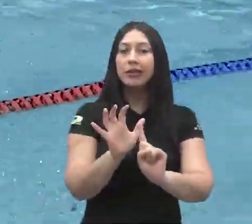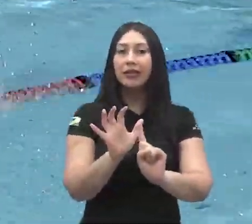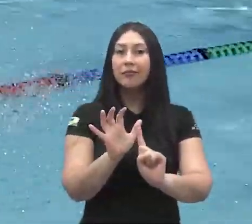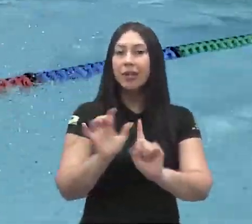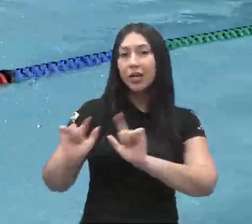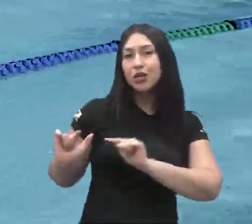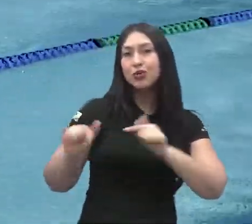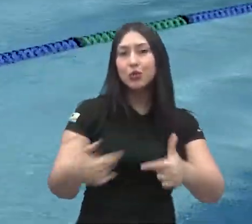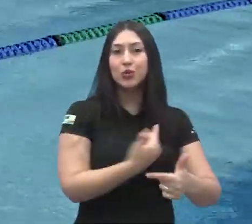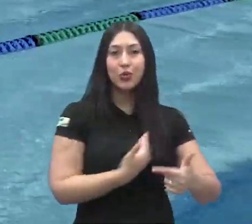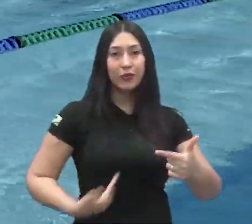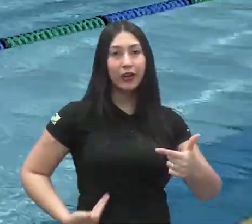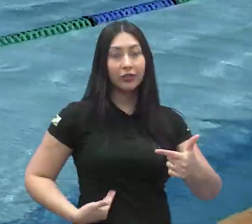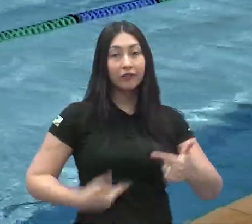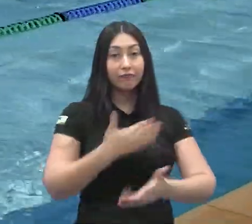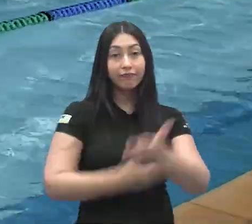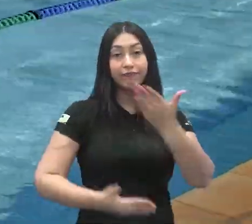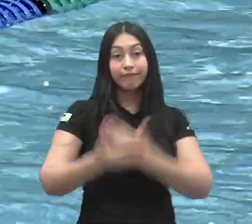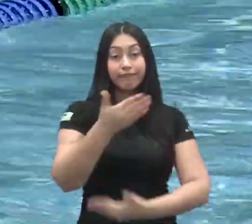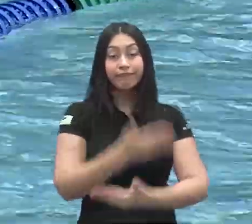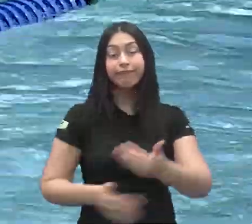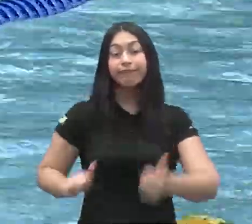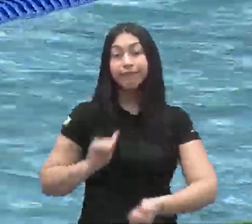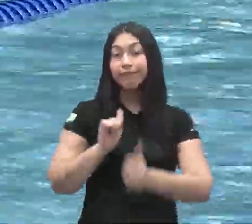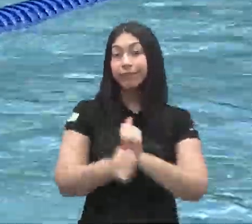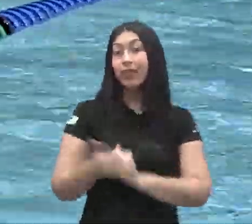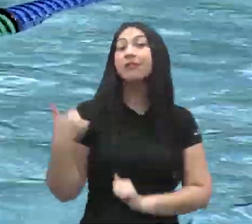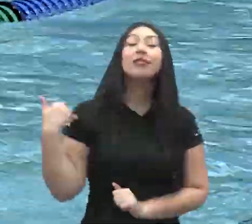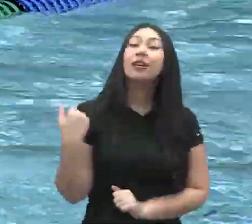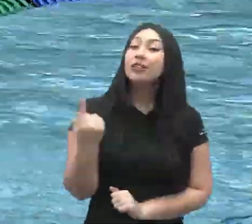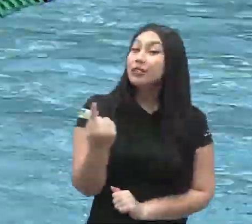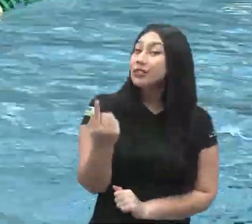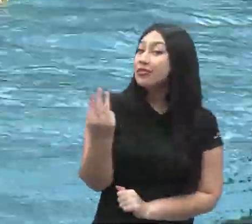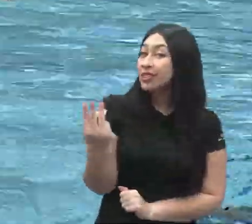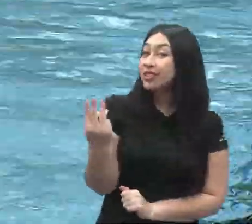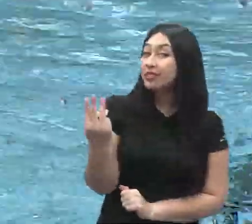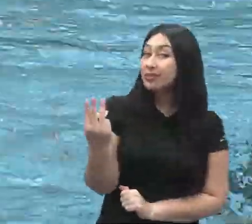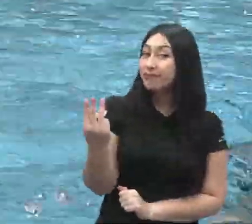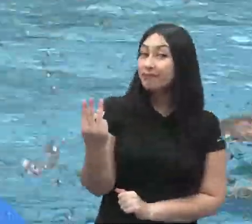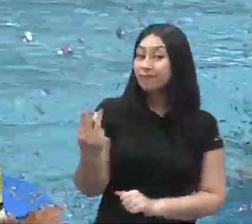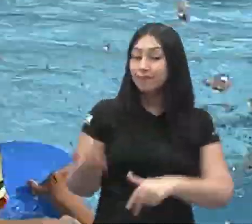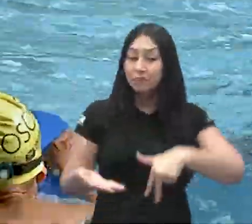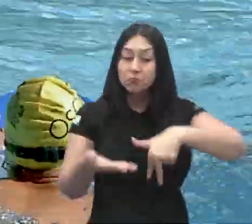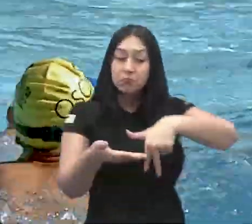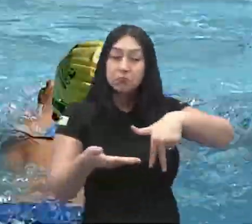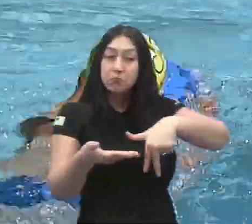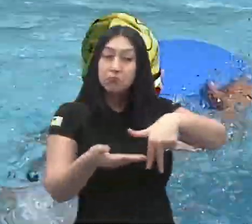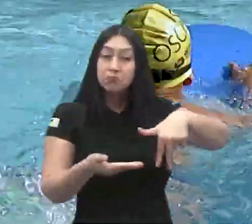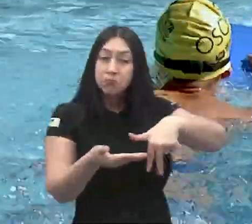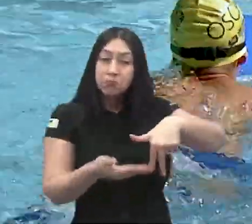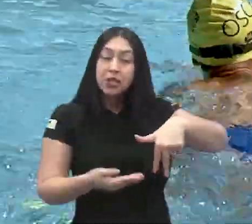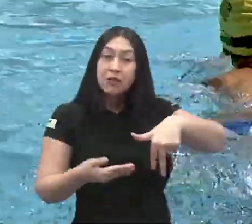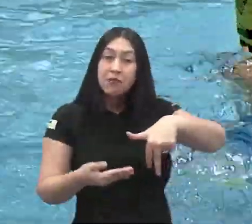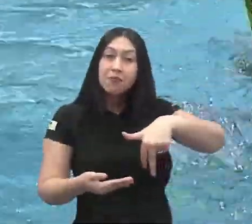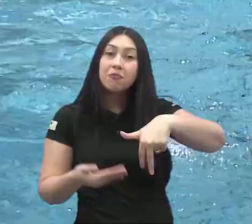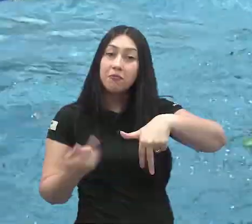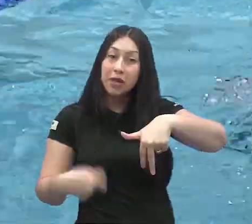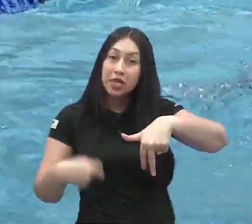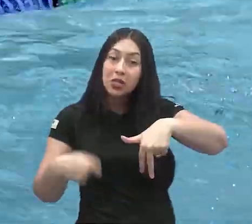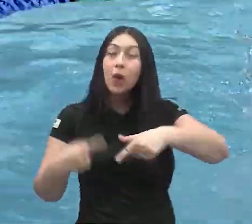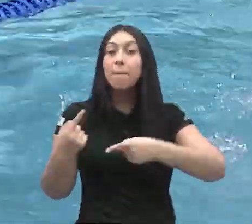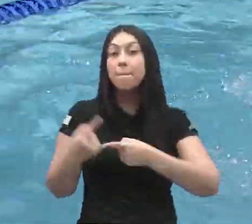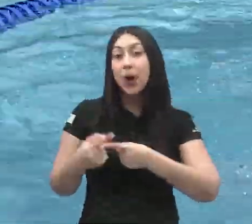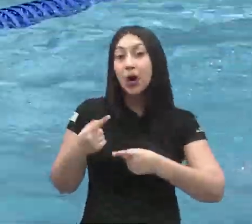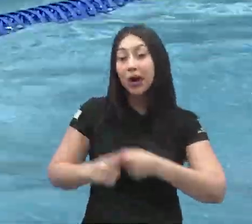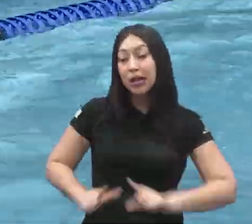pelas políticas públicas no paradesporto. Aos 13 anos, a jovem, hoje com 19, precisou amputar parte da